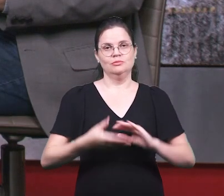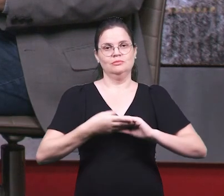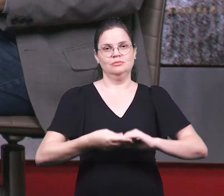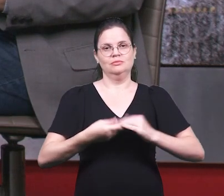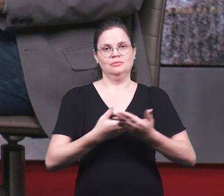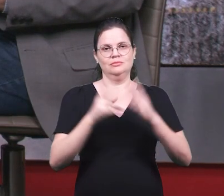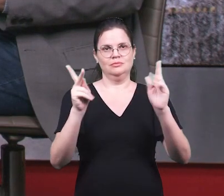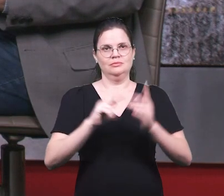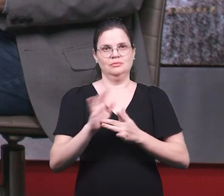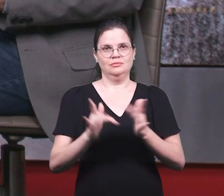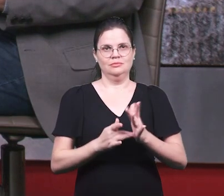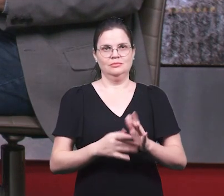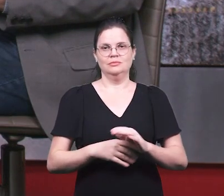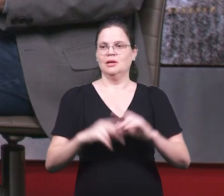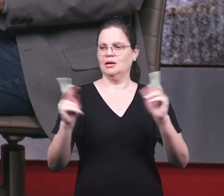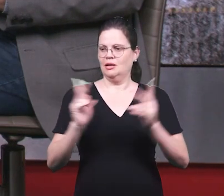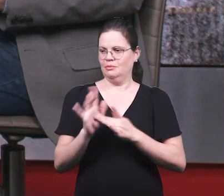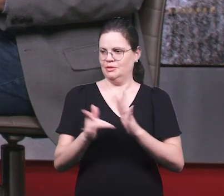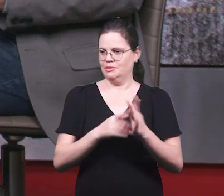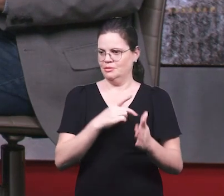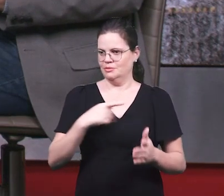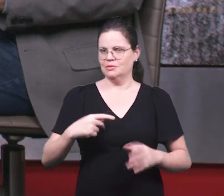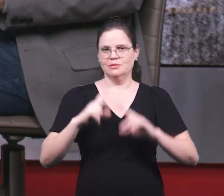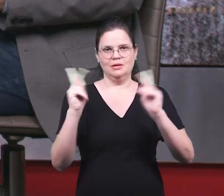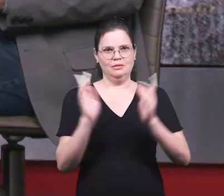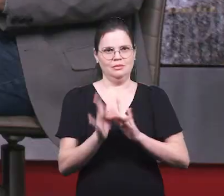aos irmãos a paz do Senhor Jesus, paz do Senhor, pastor